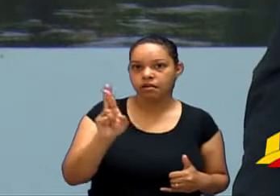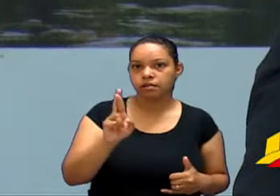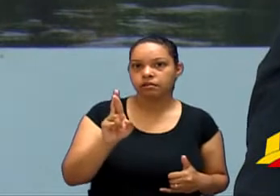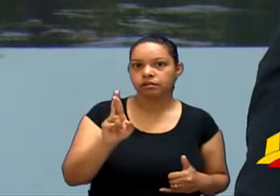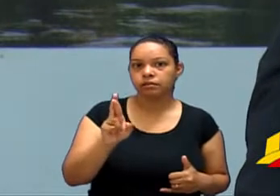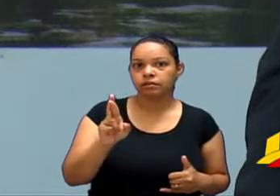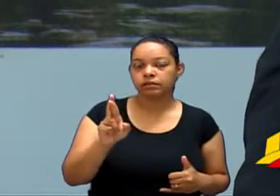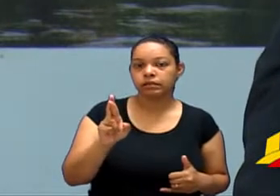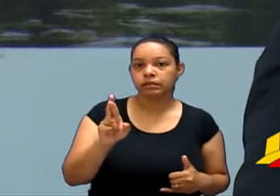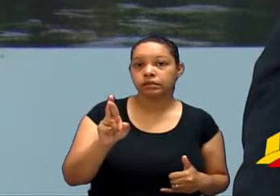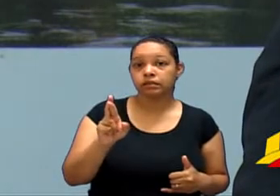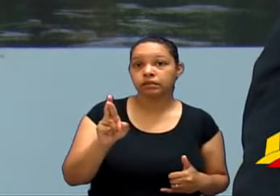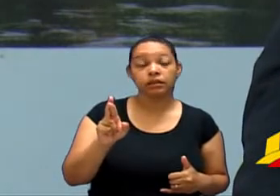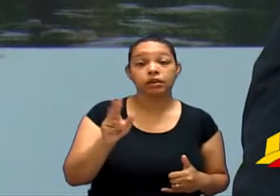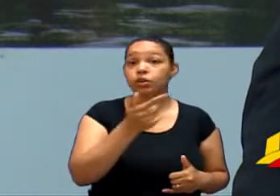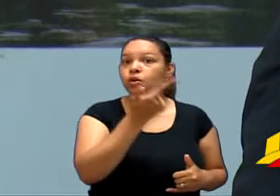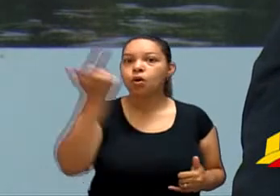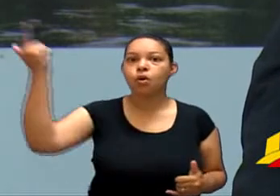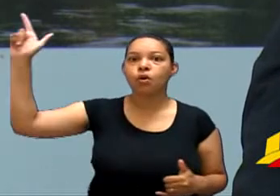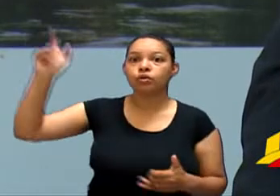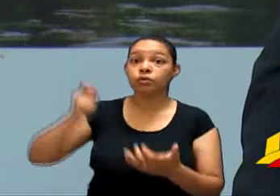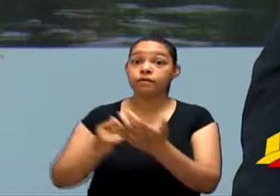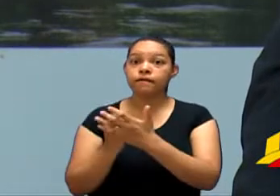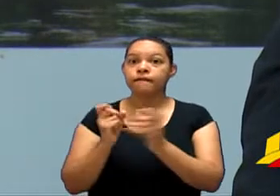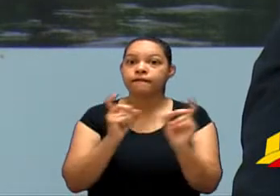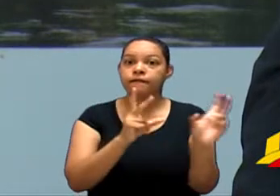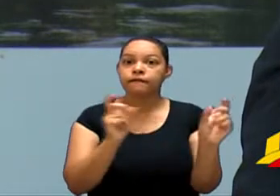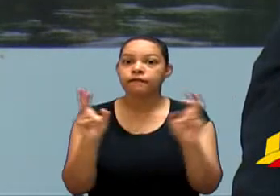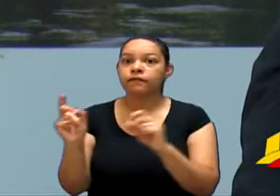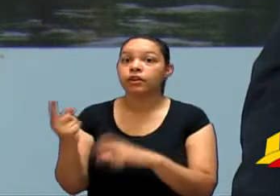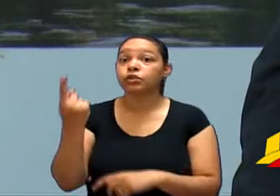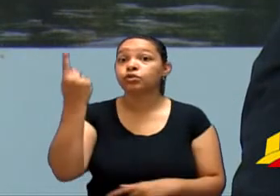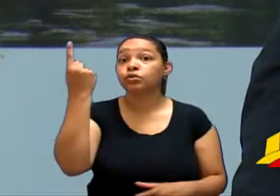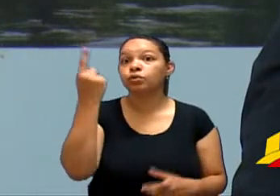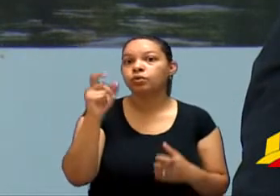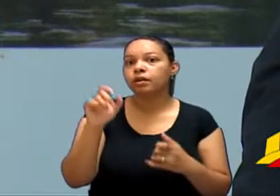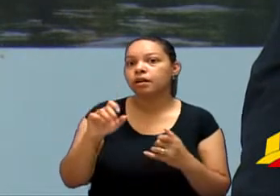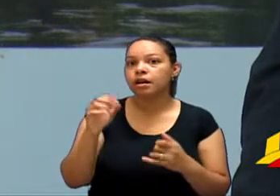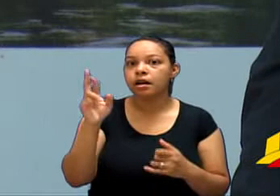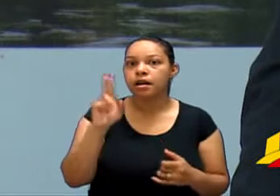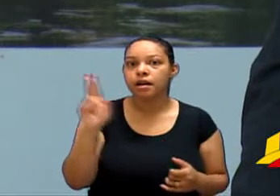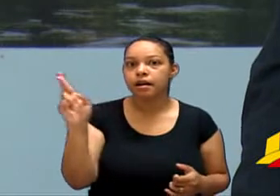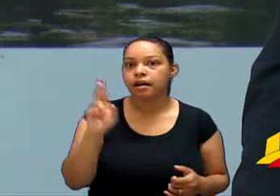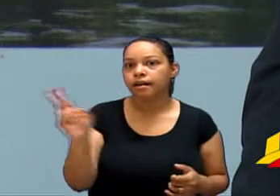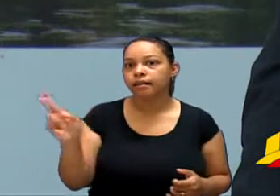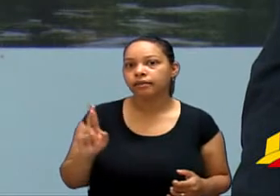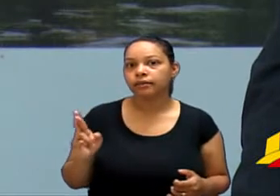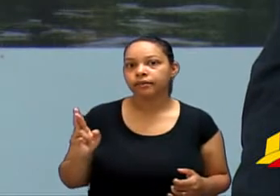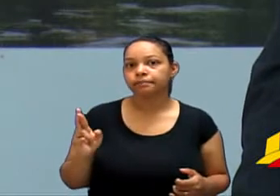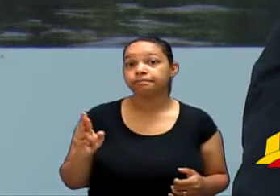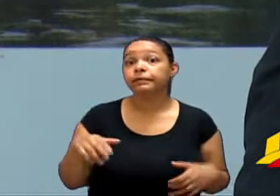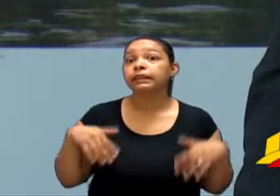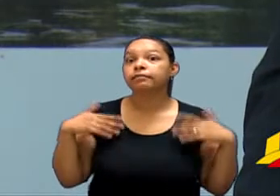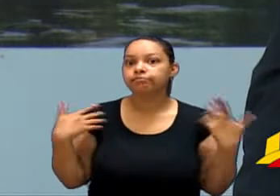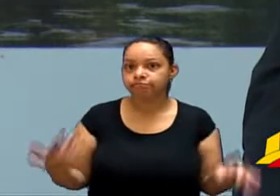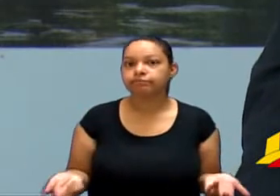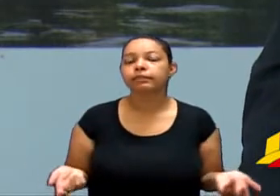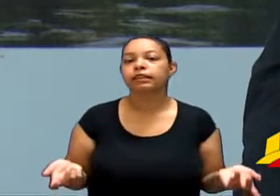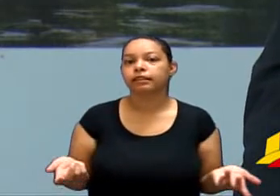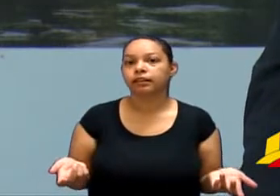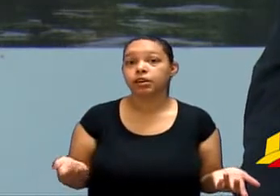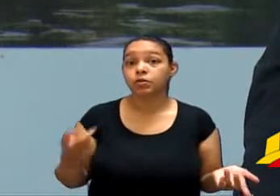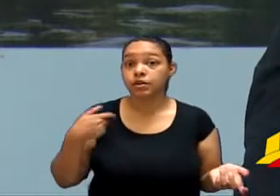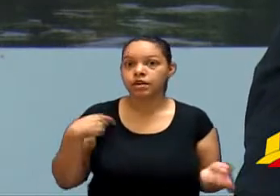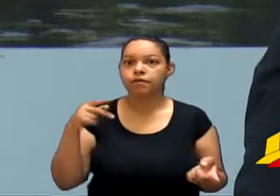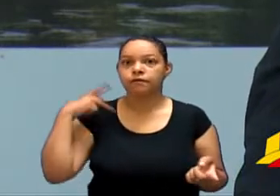sendo que tenha lugar onde se venda feijão a r$ 1 o quilo assim sendo como Vereador como parlamentar